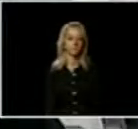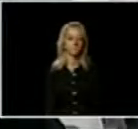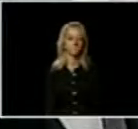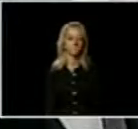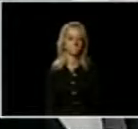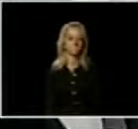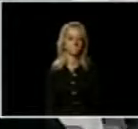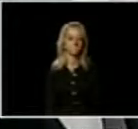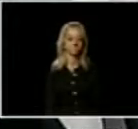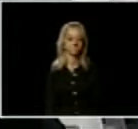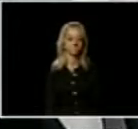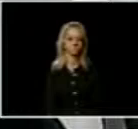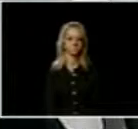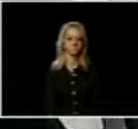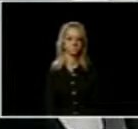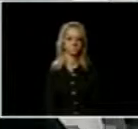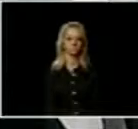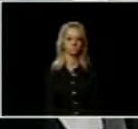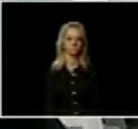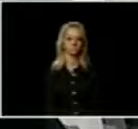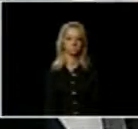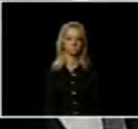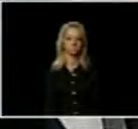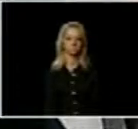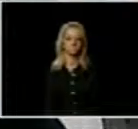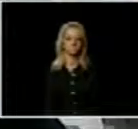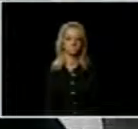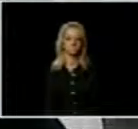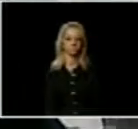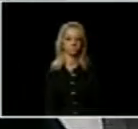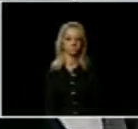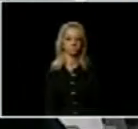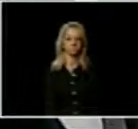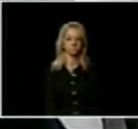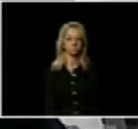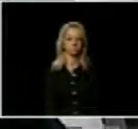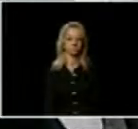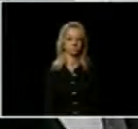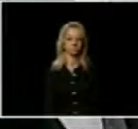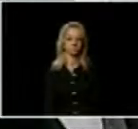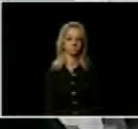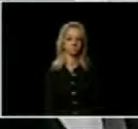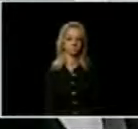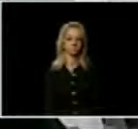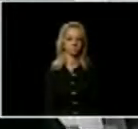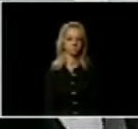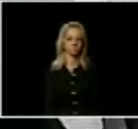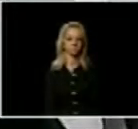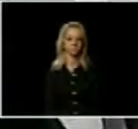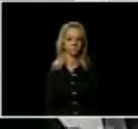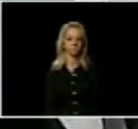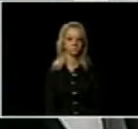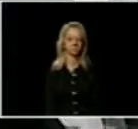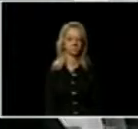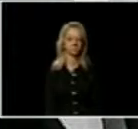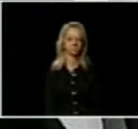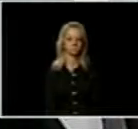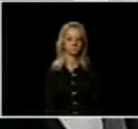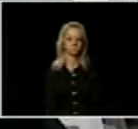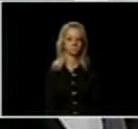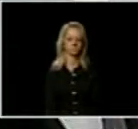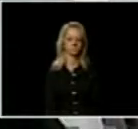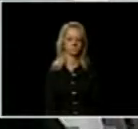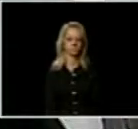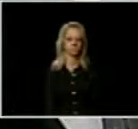Até estava comentando fora do informalmente com os nobres colegas. Acredito,